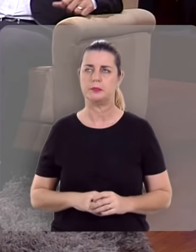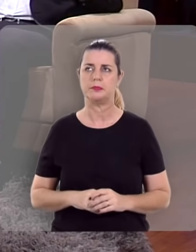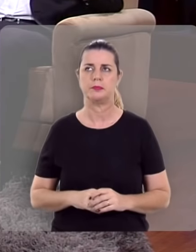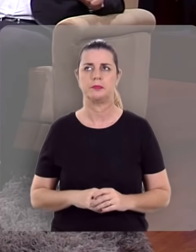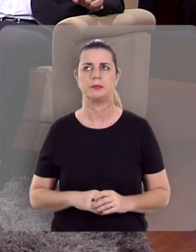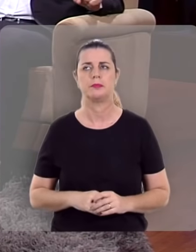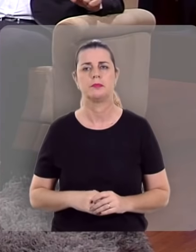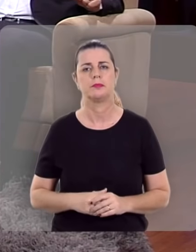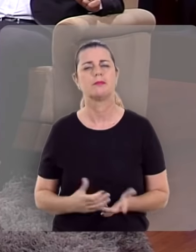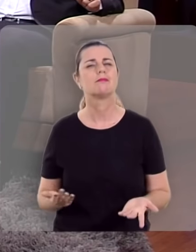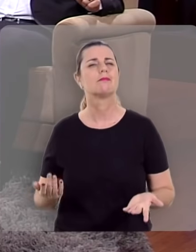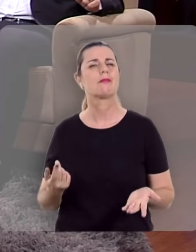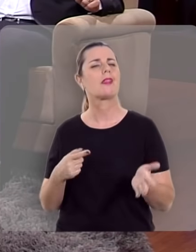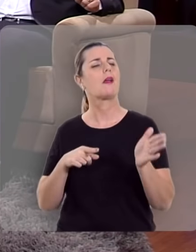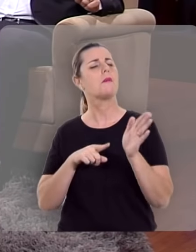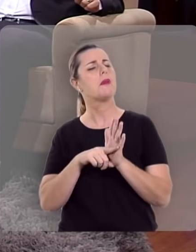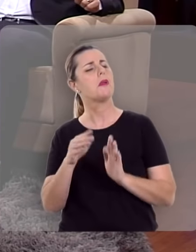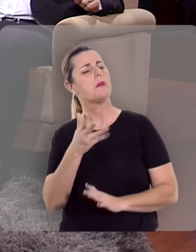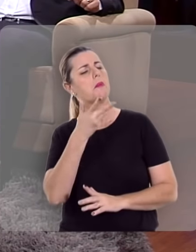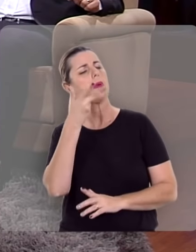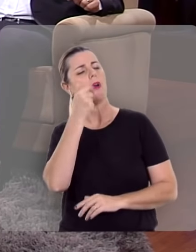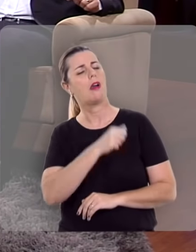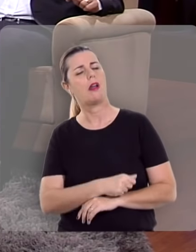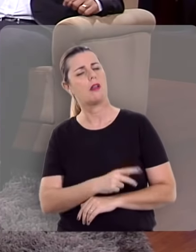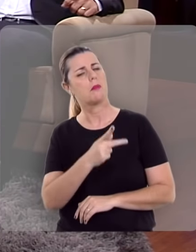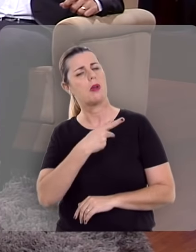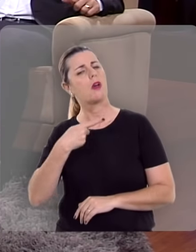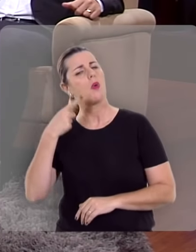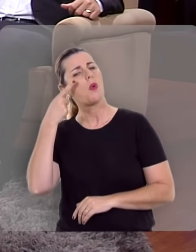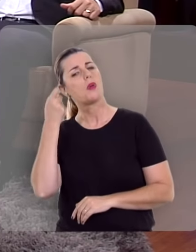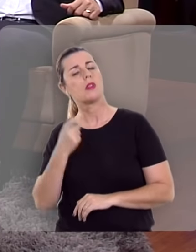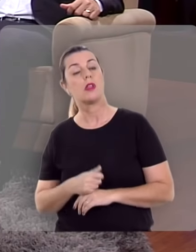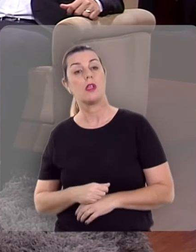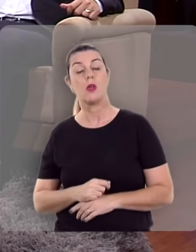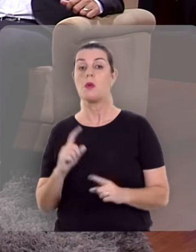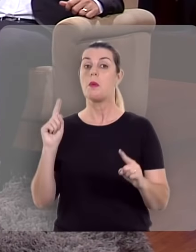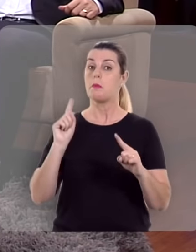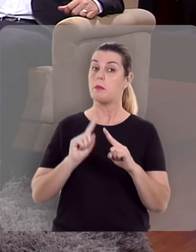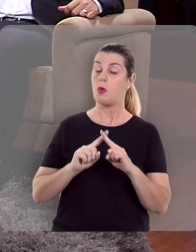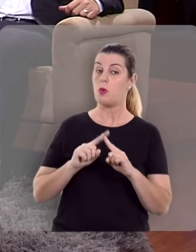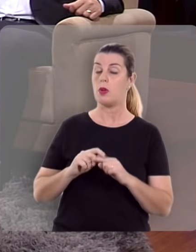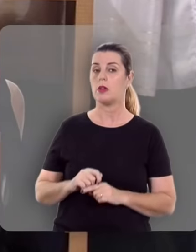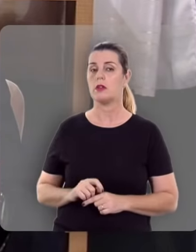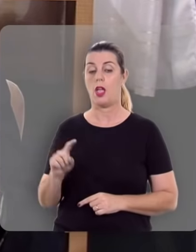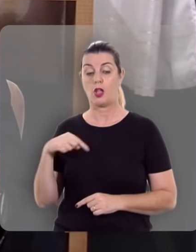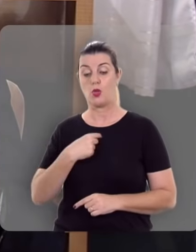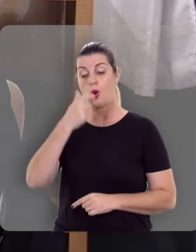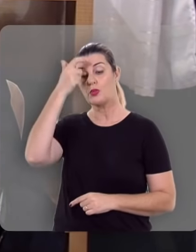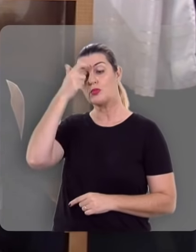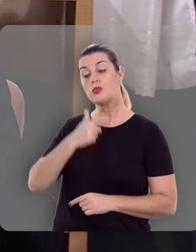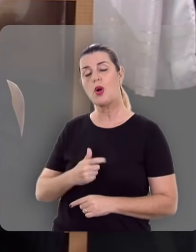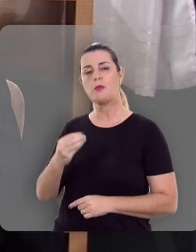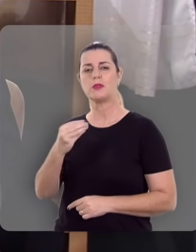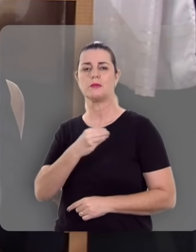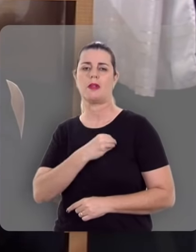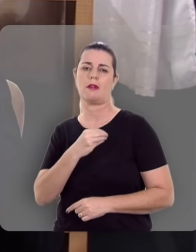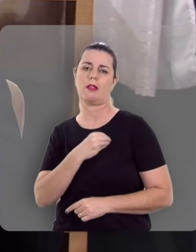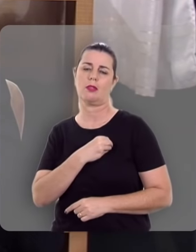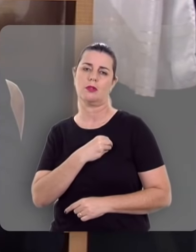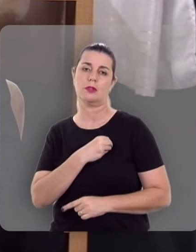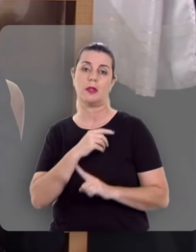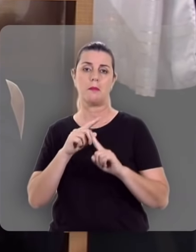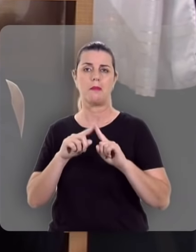Que pergunta maravilhosa, meu amado pastor Rodrigo, porque nós somos pecadores, mas Deus